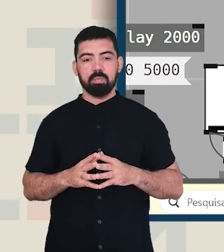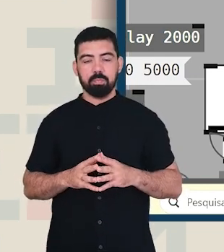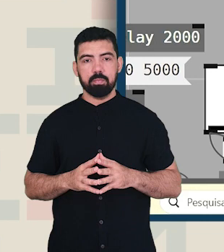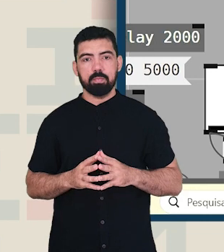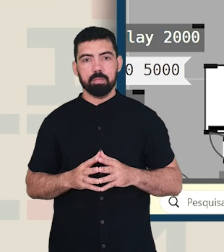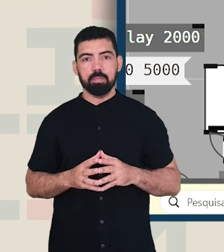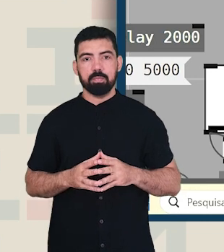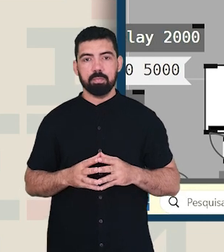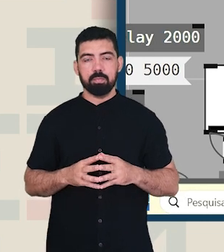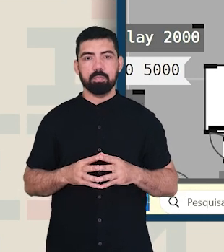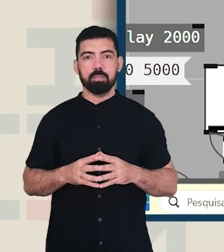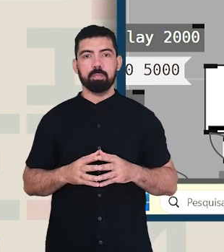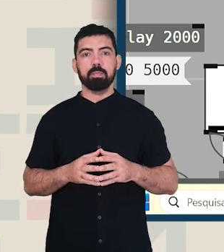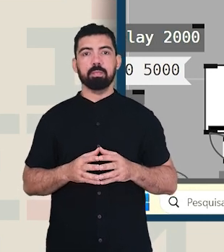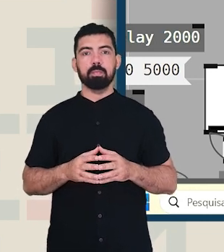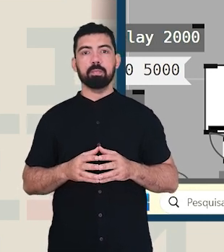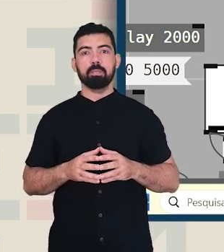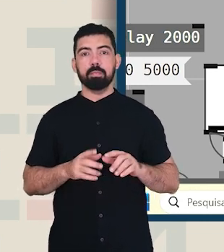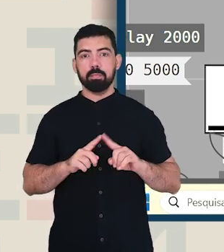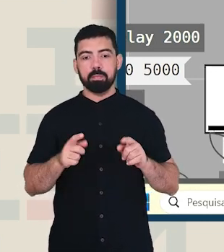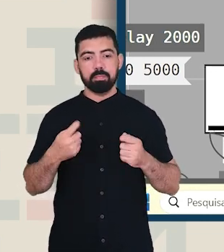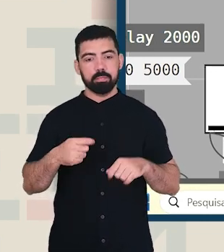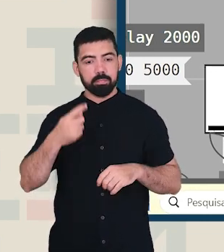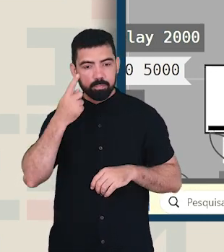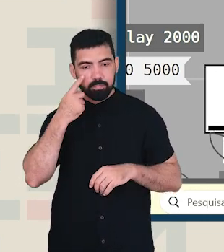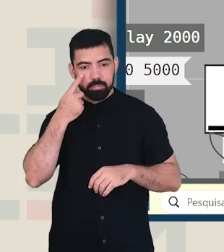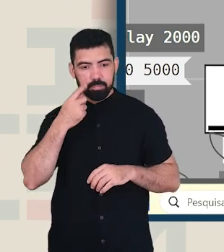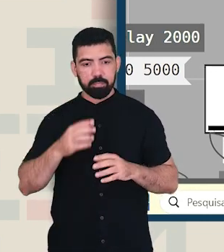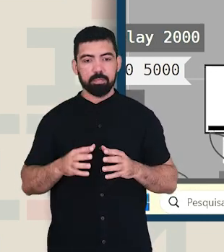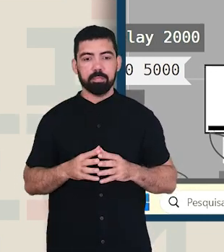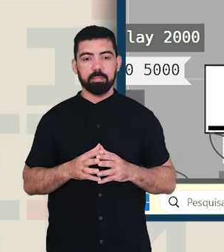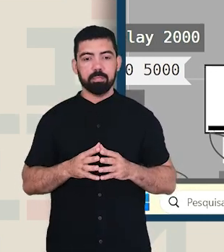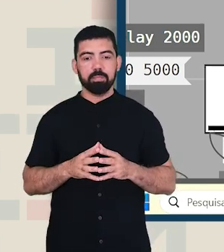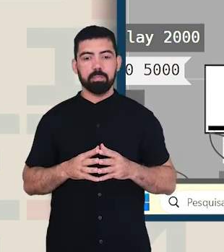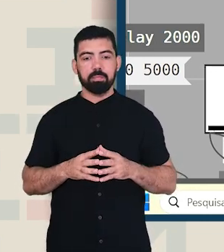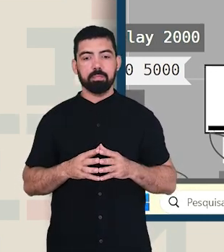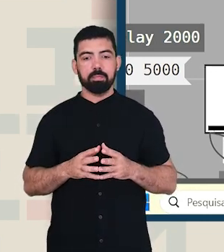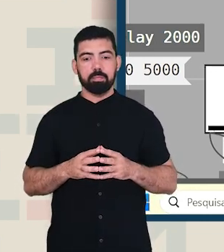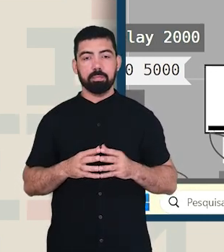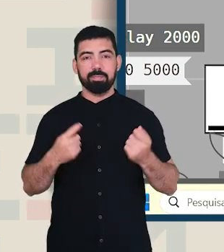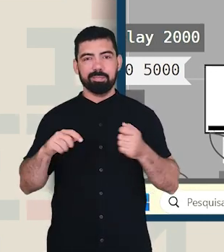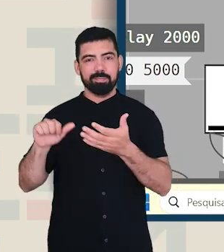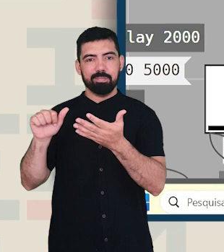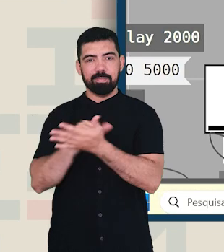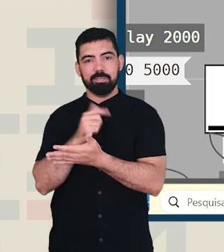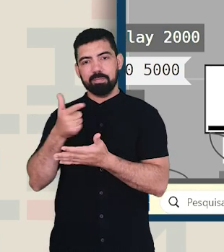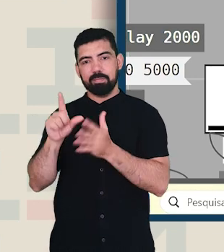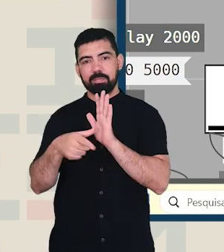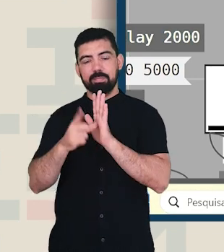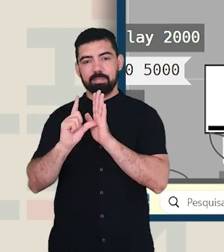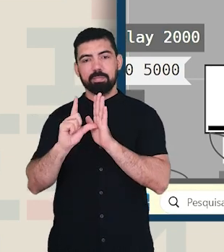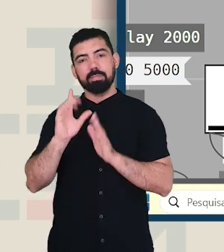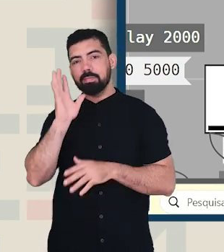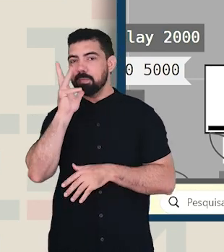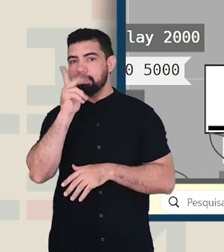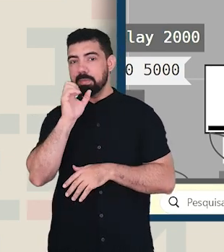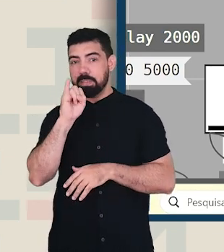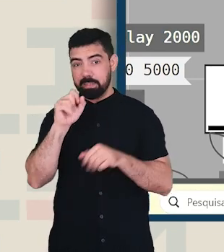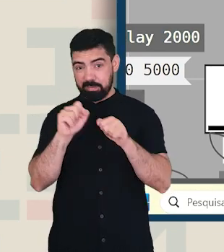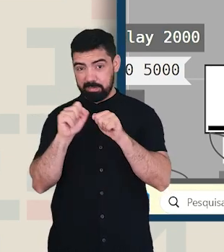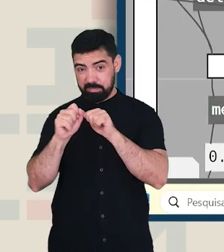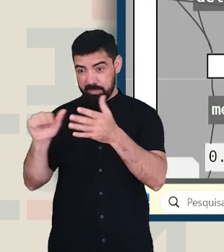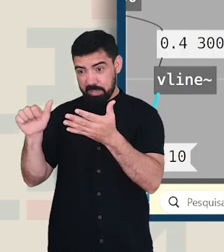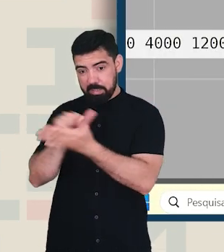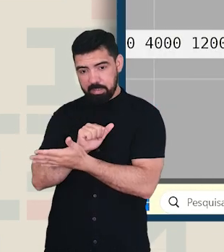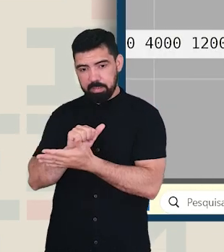via, mas vou precisar de isto. Não, teria que eliminar esse. Aqui vai demorar bastante se eu quiser fazer